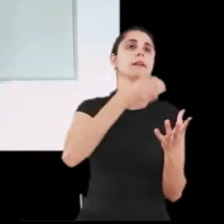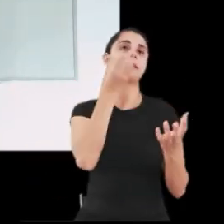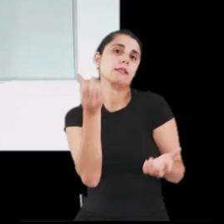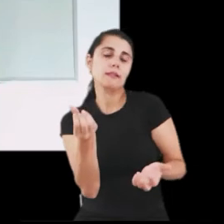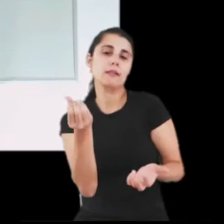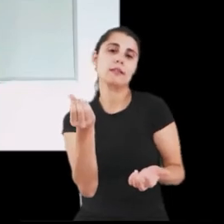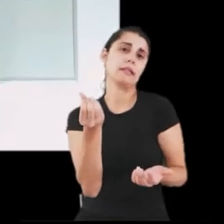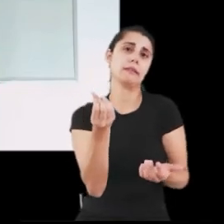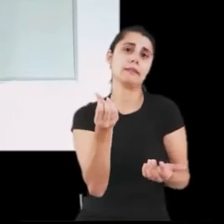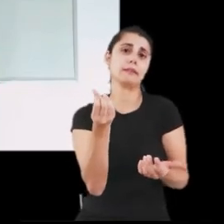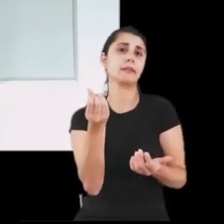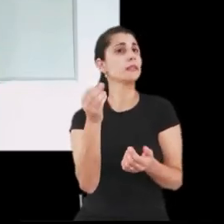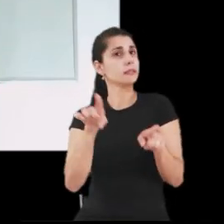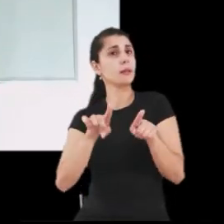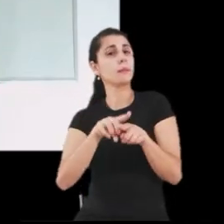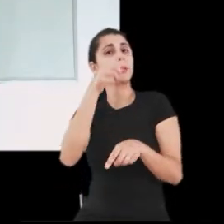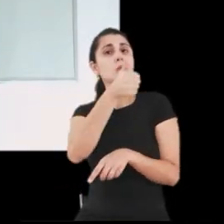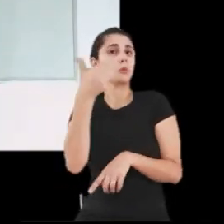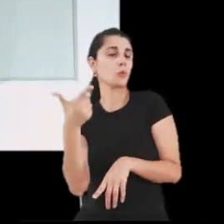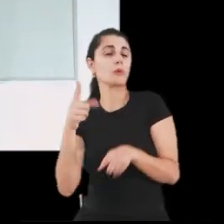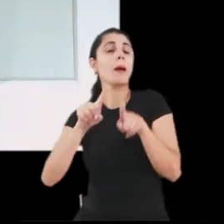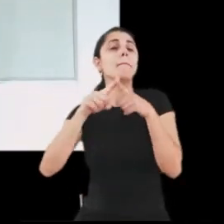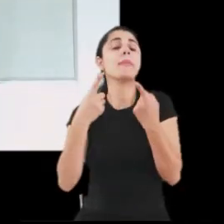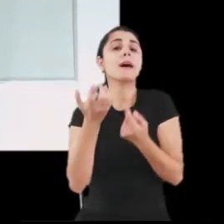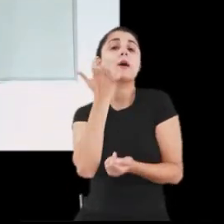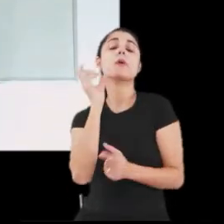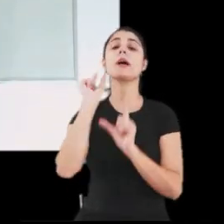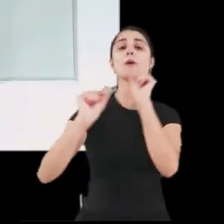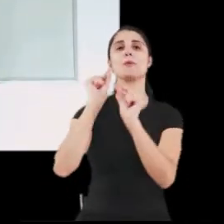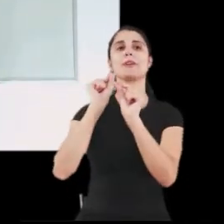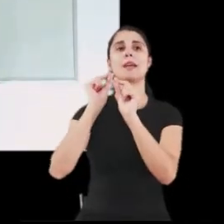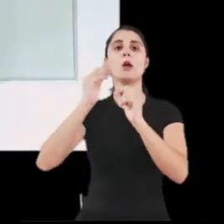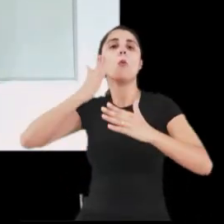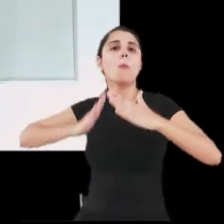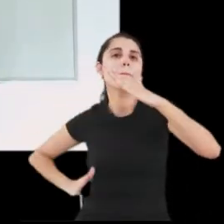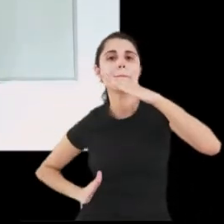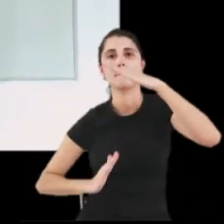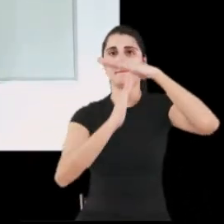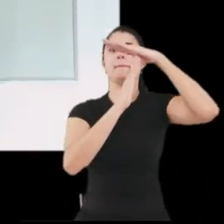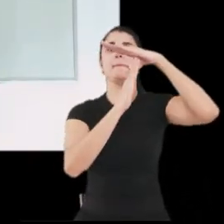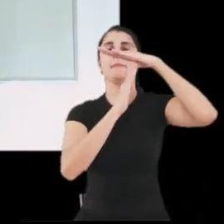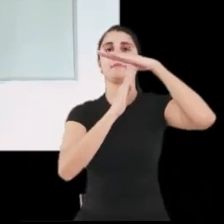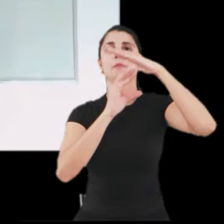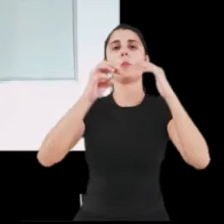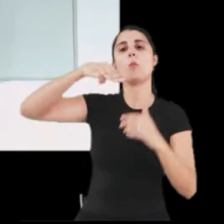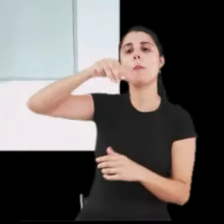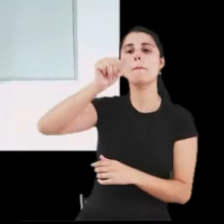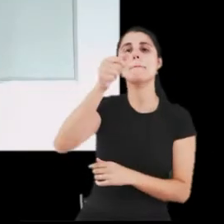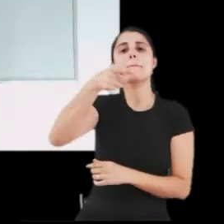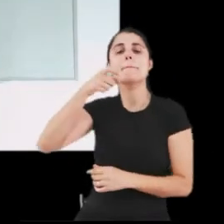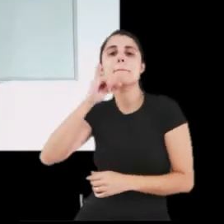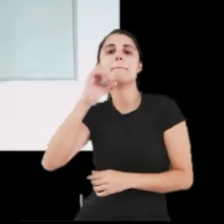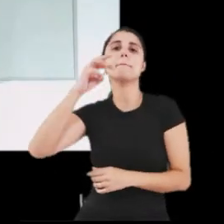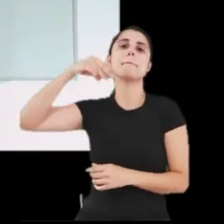6 e o 12. Mas o que eu quero é o maior divisor comum.